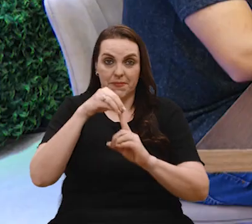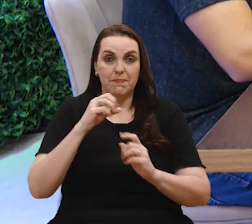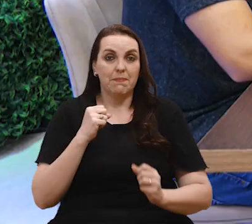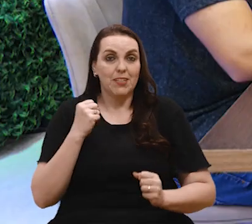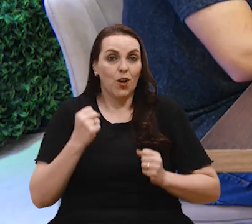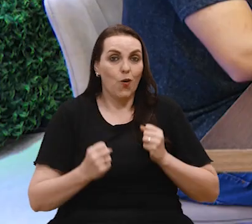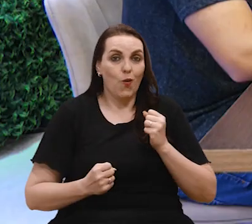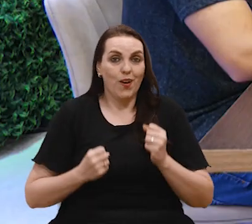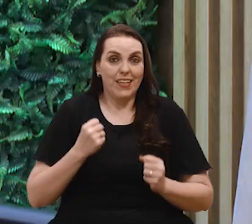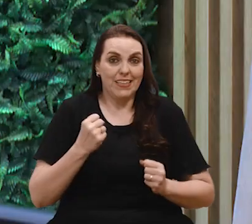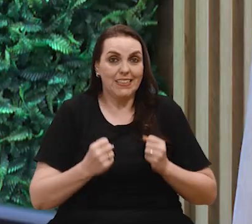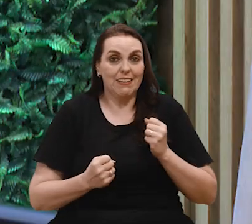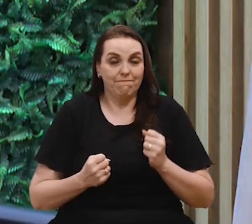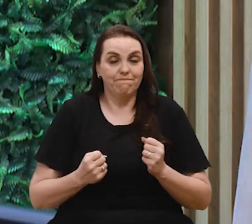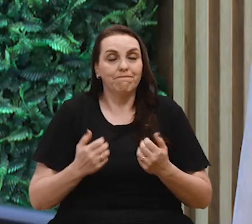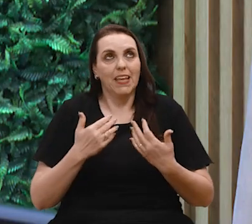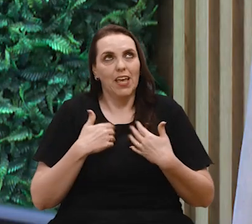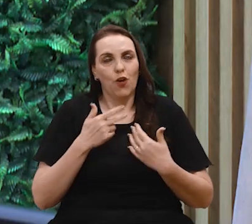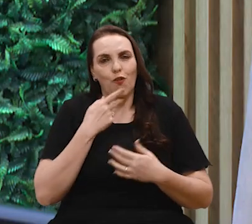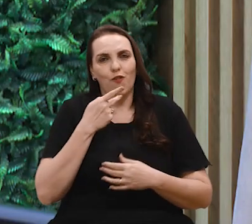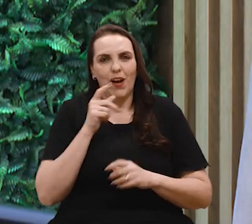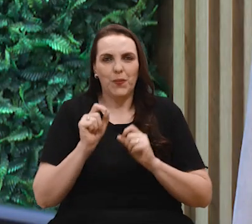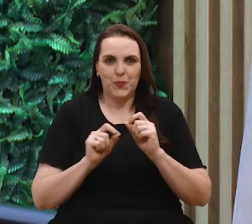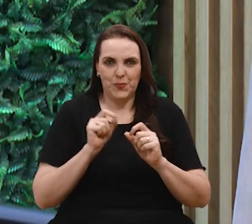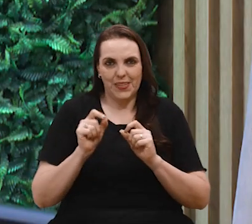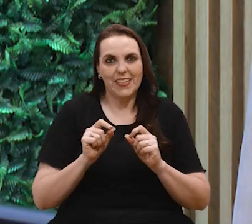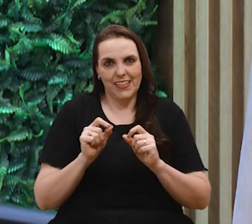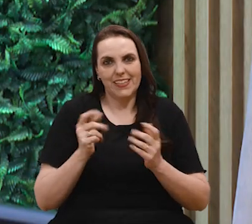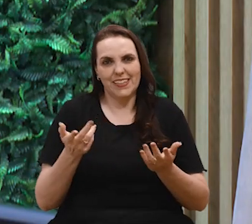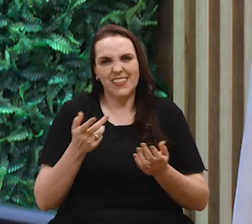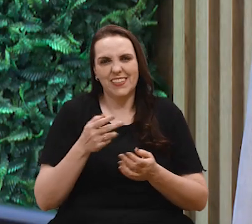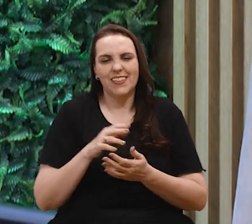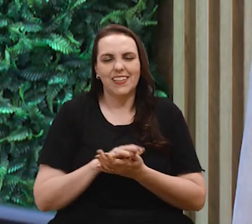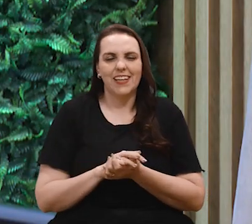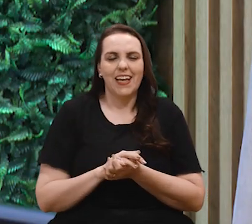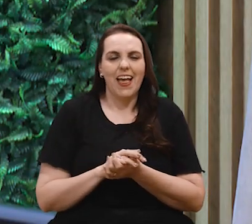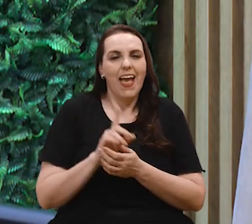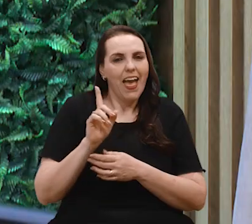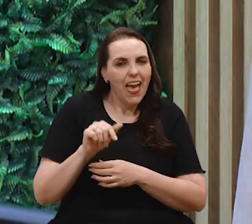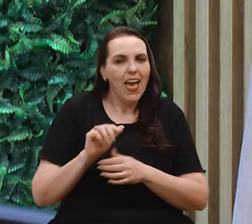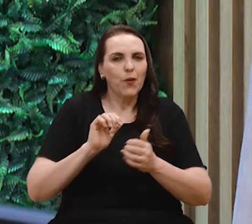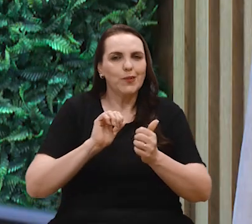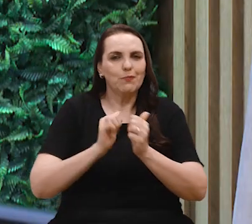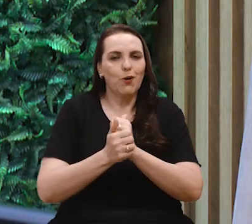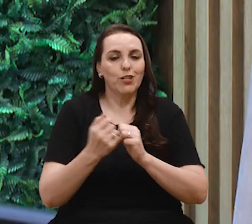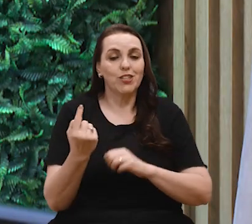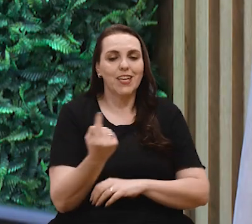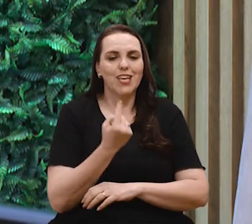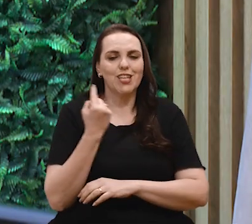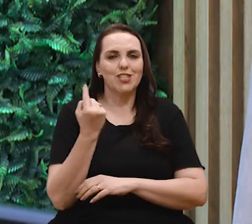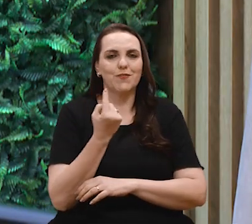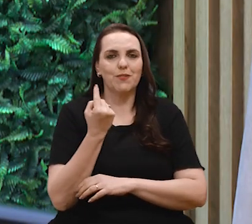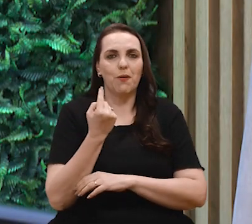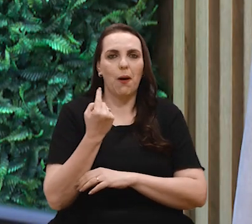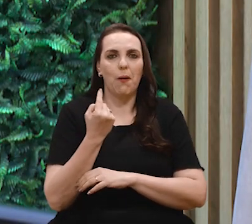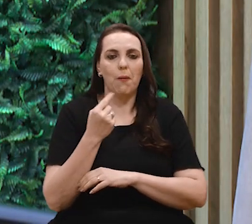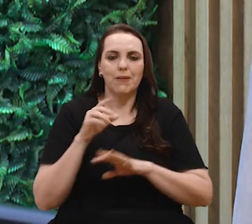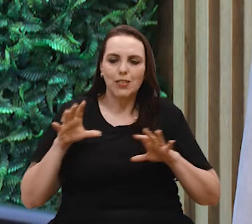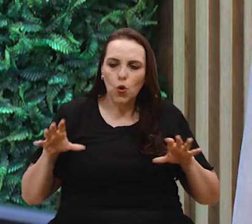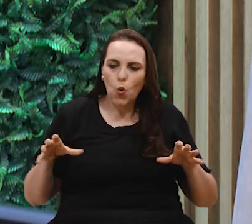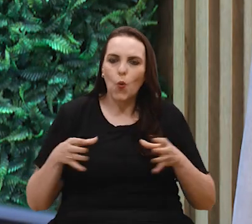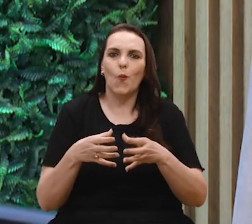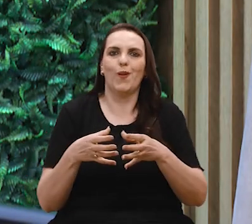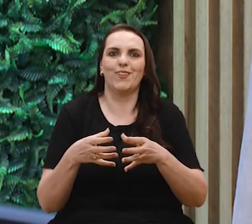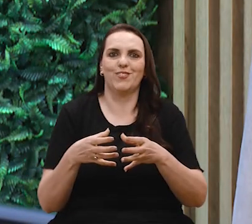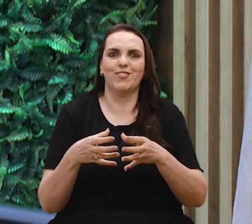da corrida, eu costumo dizer, o Ali já me ouviu dizer isso algumas vezes, né? Ela é o esporte individual mais coletivo que